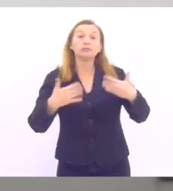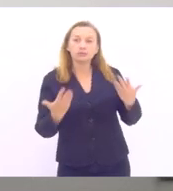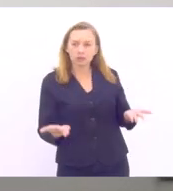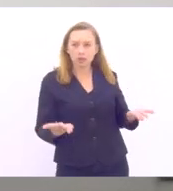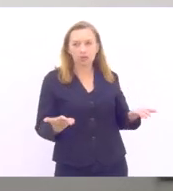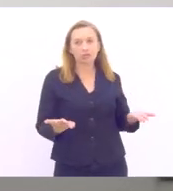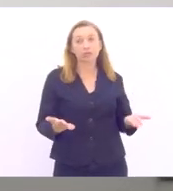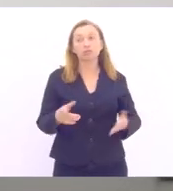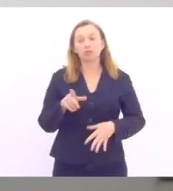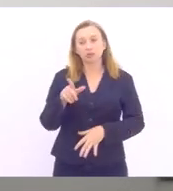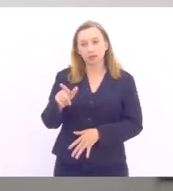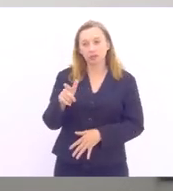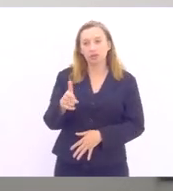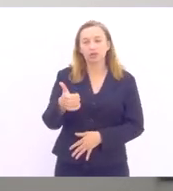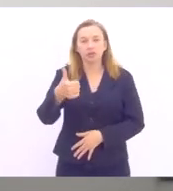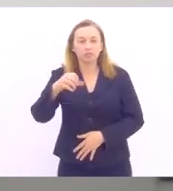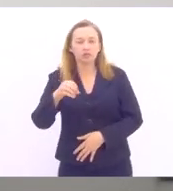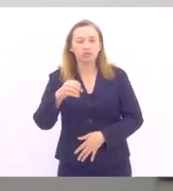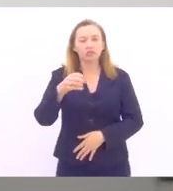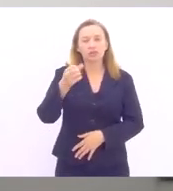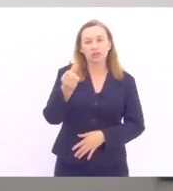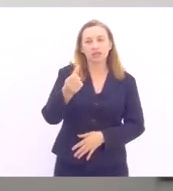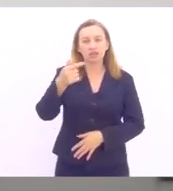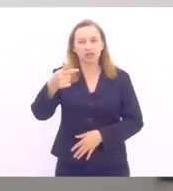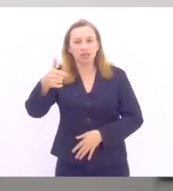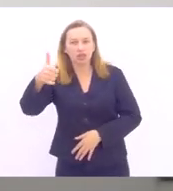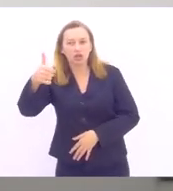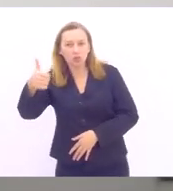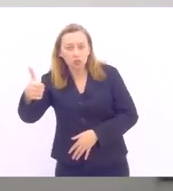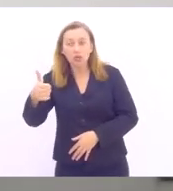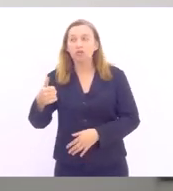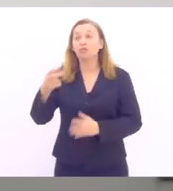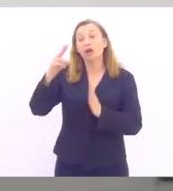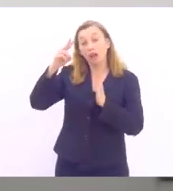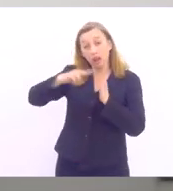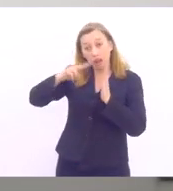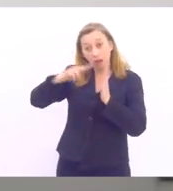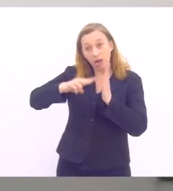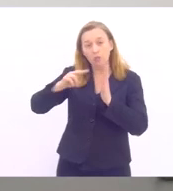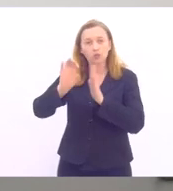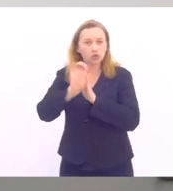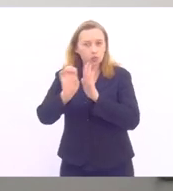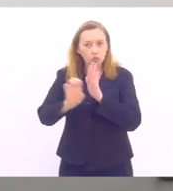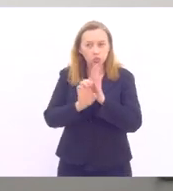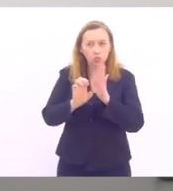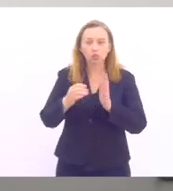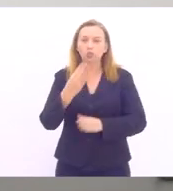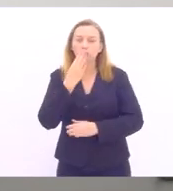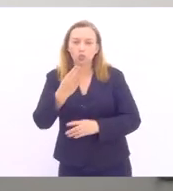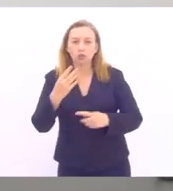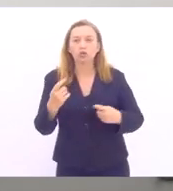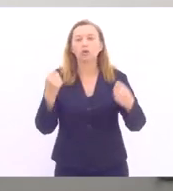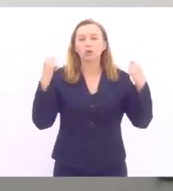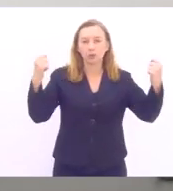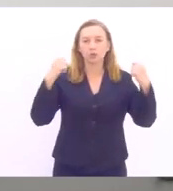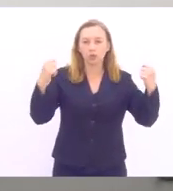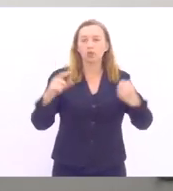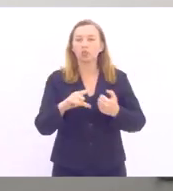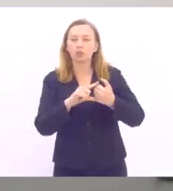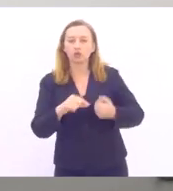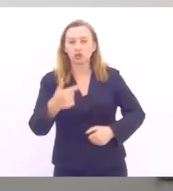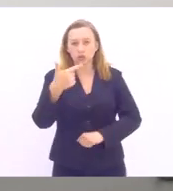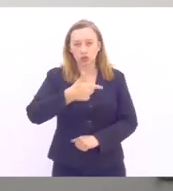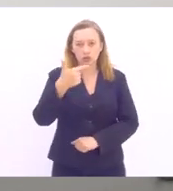na 10.671, quem tiver curiosidade depois de ler, que é o Estatuto do Torcedor, o artigo 2º dessa lei, o artigo